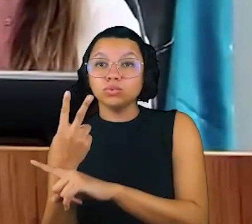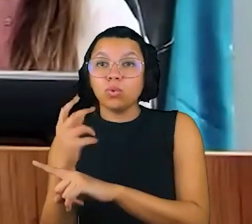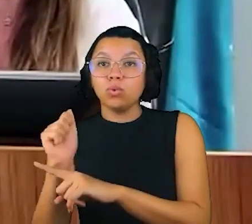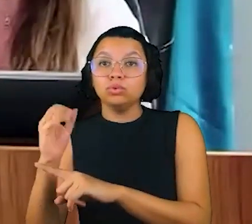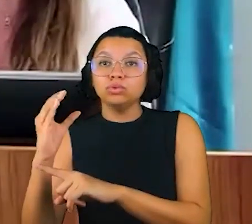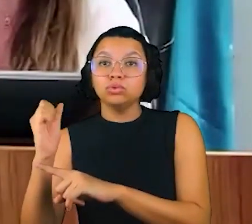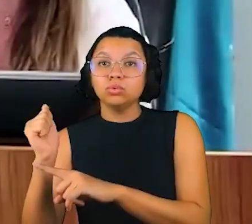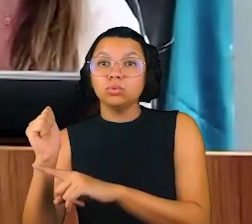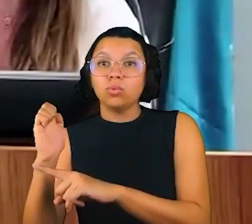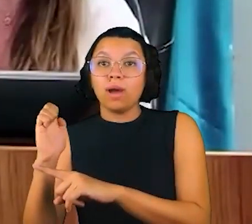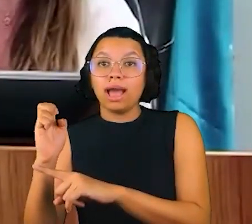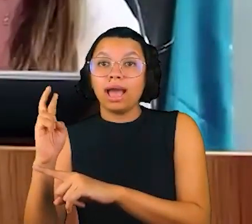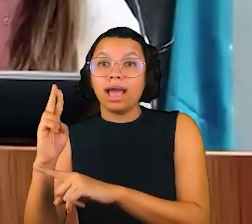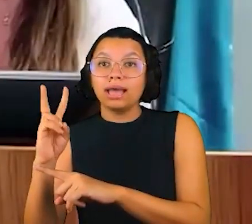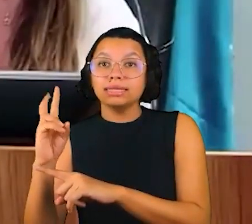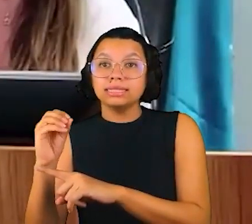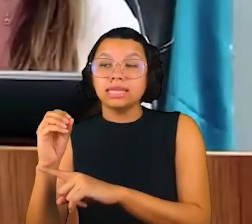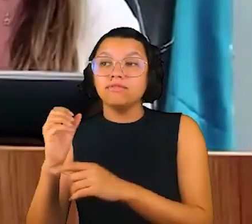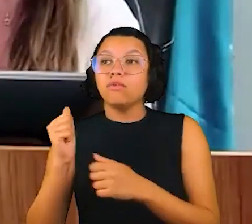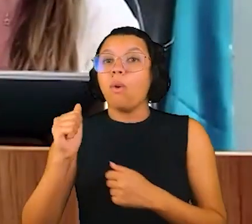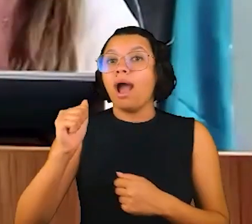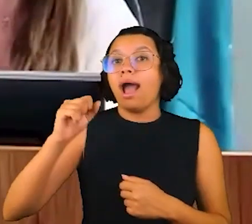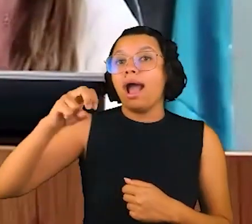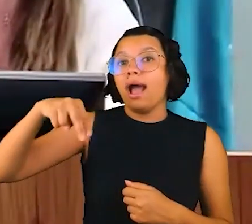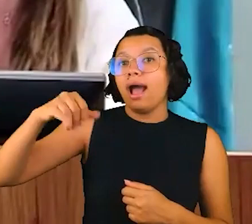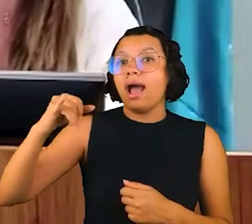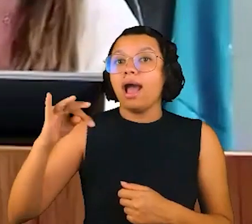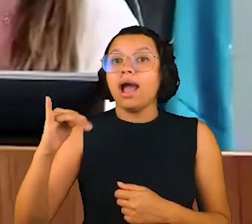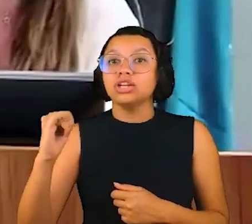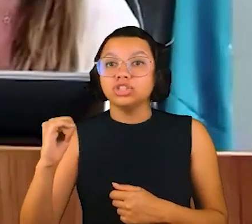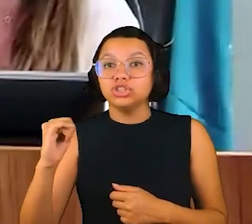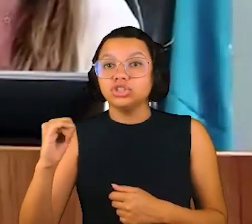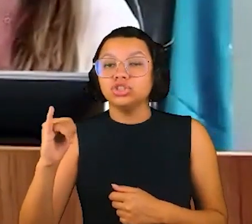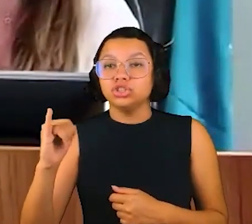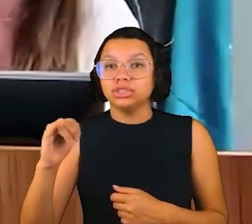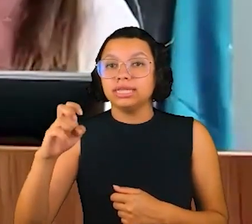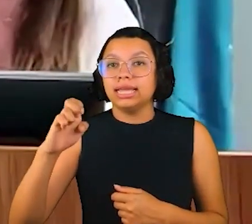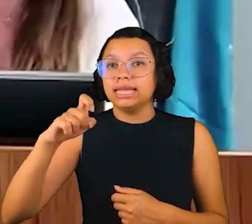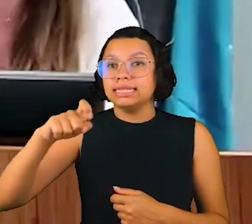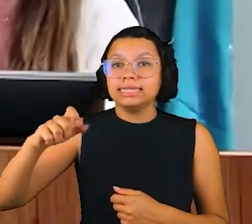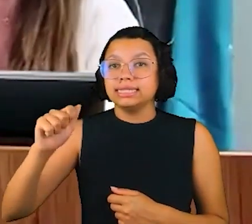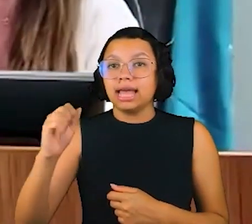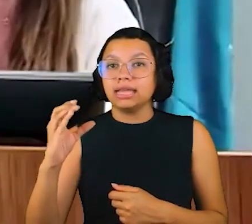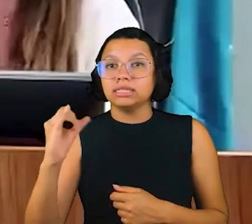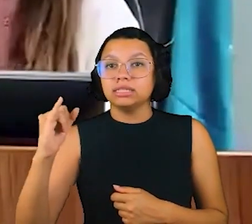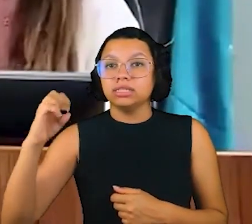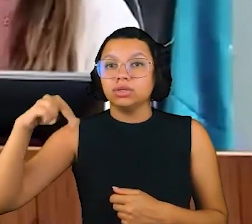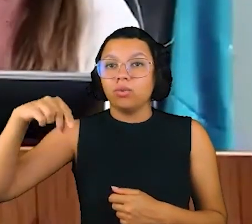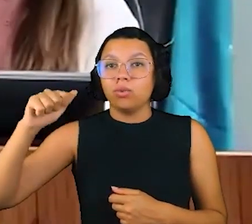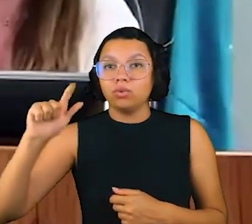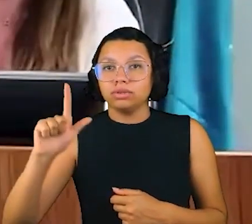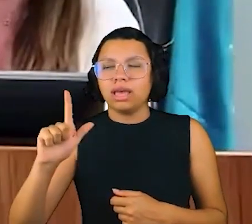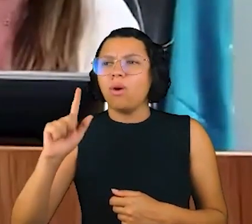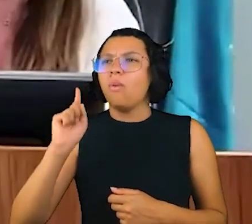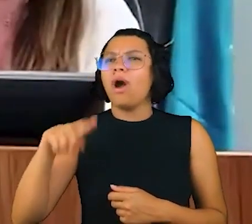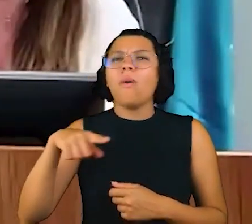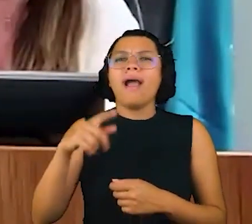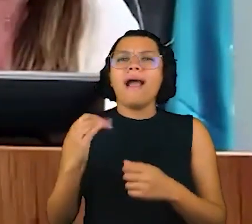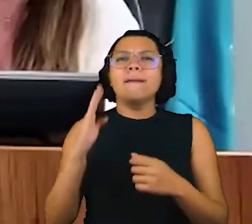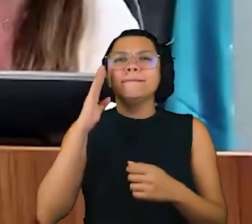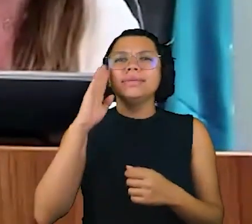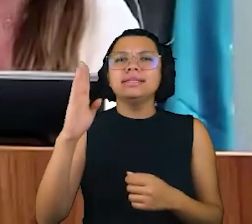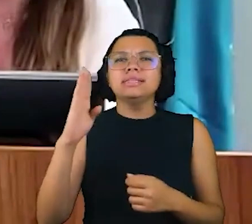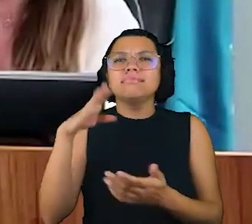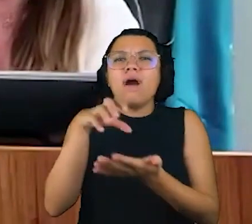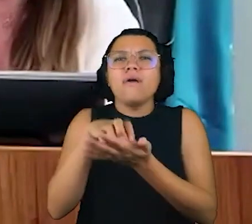multiplicar por 2 o acervo de demanda anti-exacional. Aí você vai lá para as entidades que eu estava me referindo antes. Qual é a